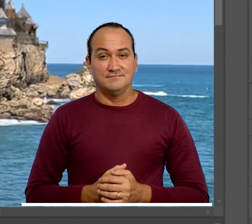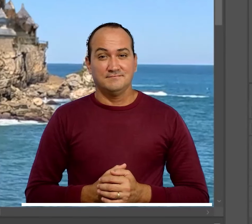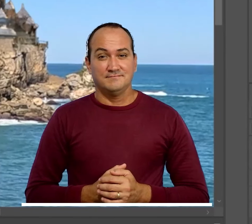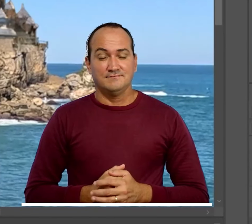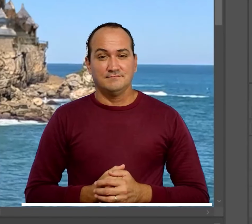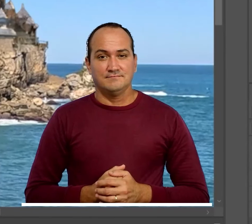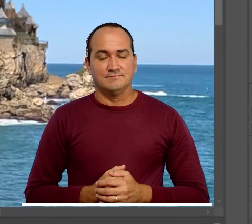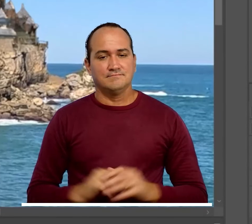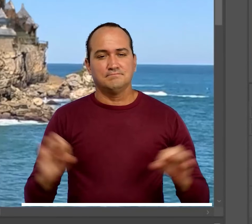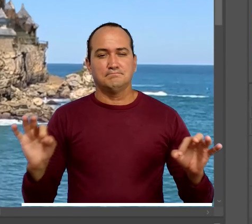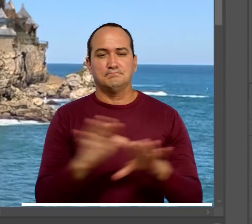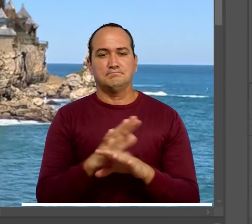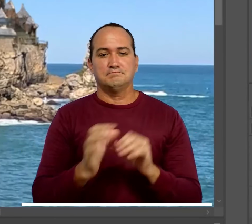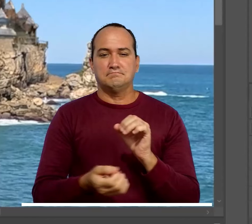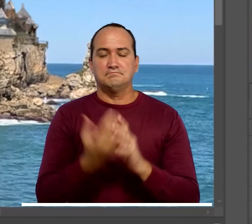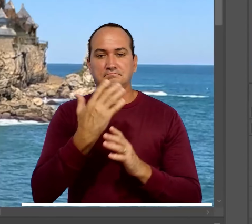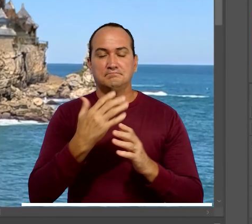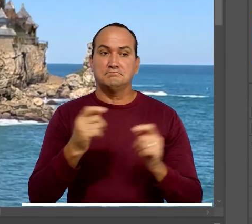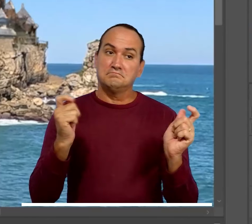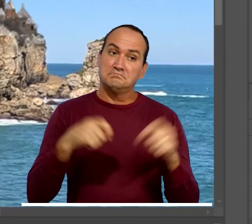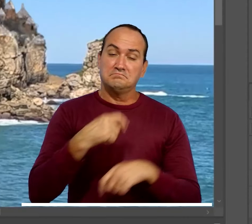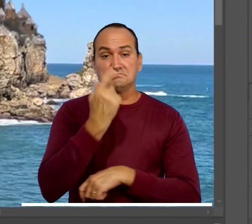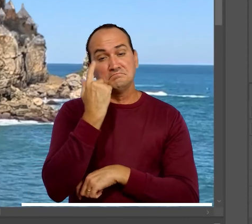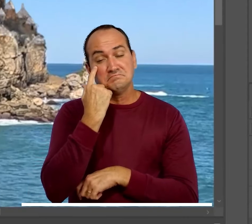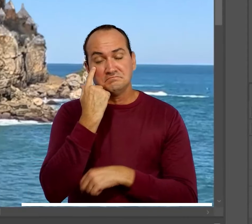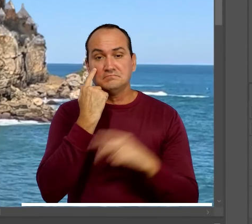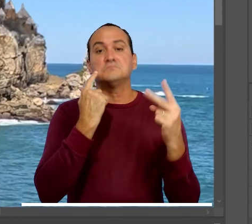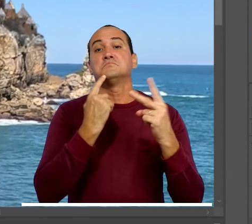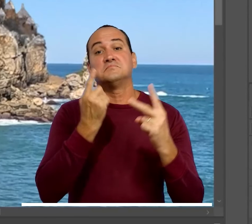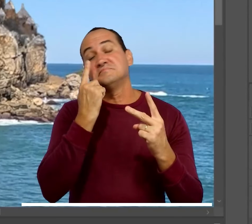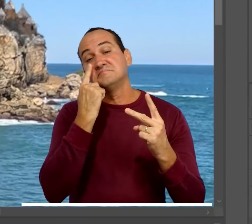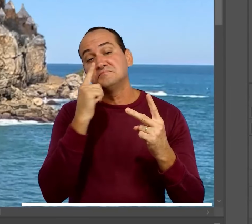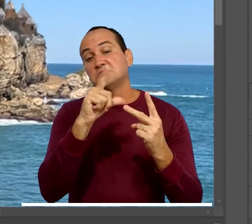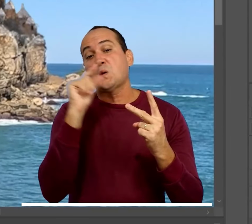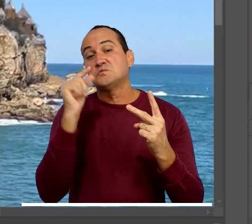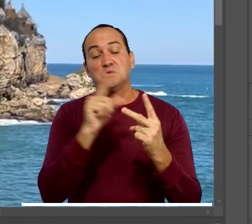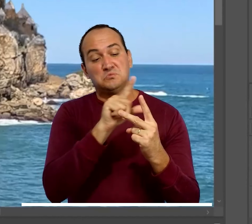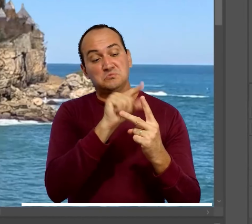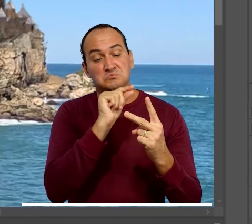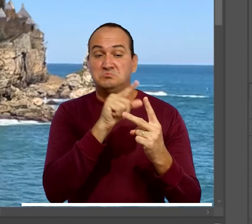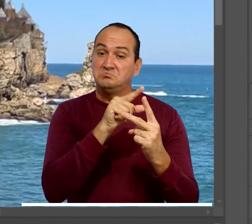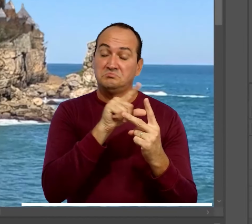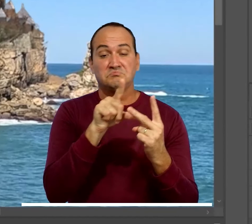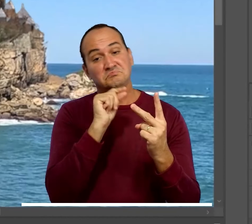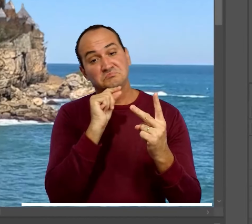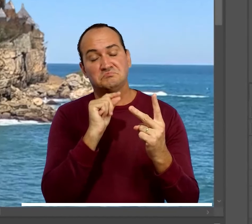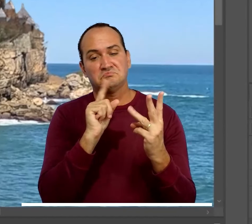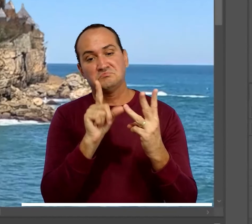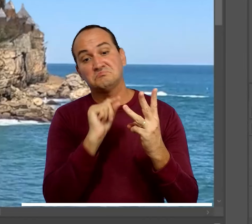Pronto, ele criou aqui uma primeira possibilidade, deixa eu ver aqui a segunda. Ok, a